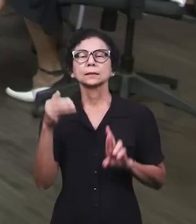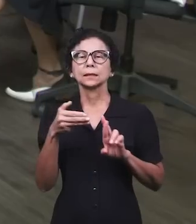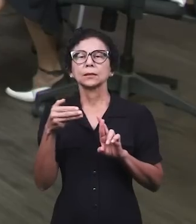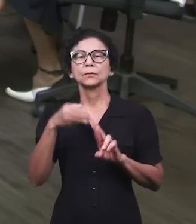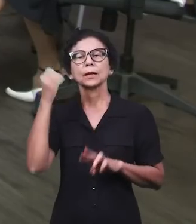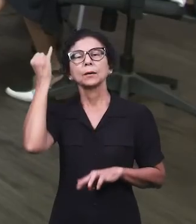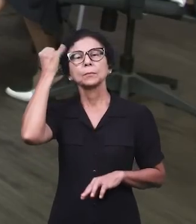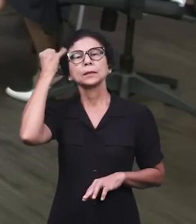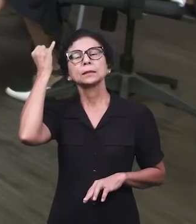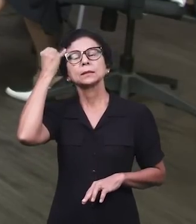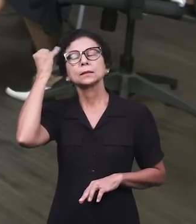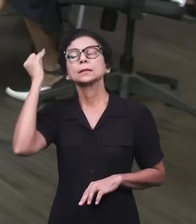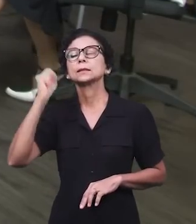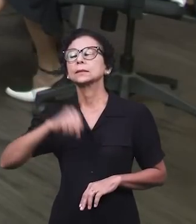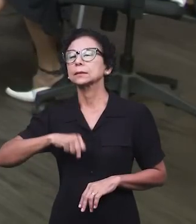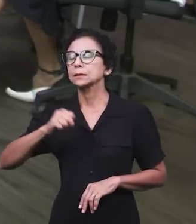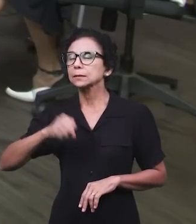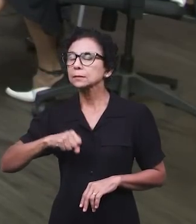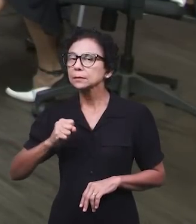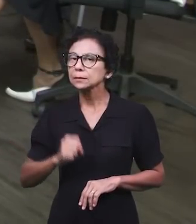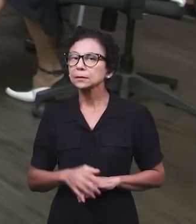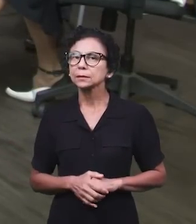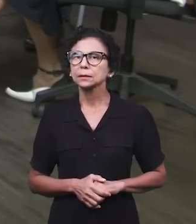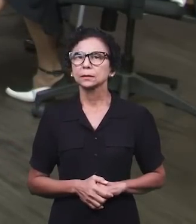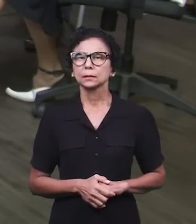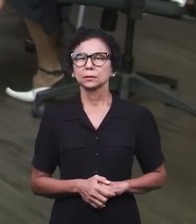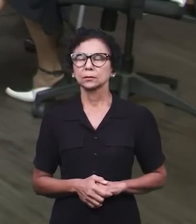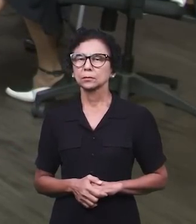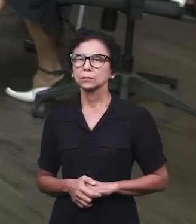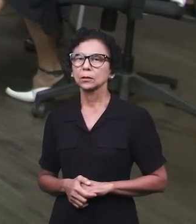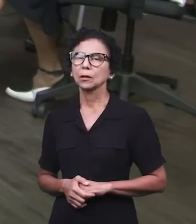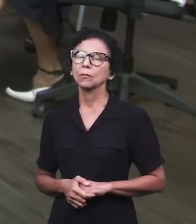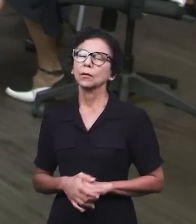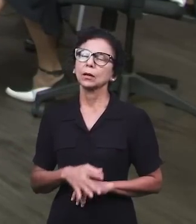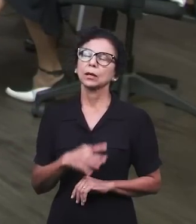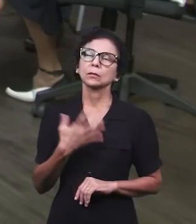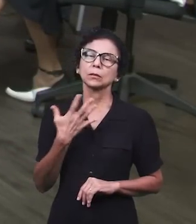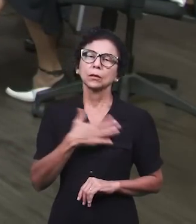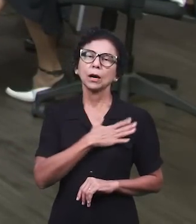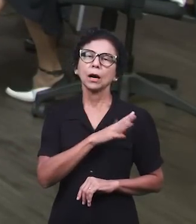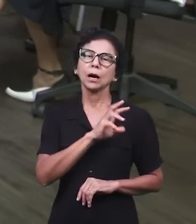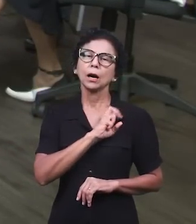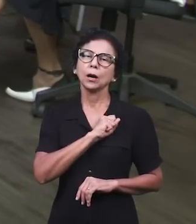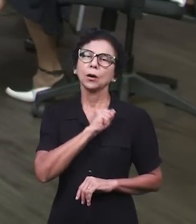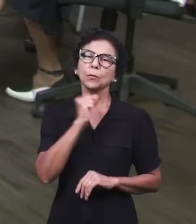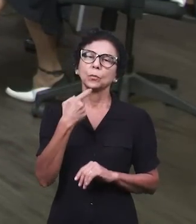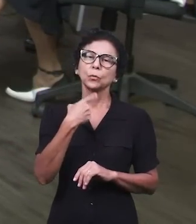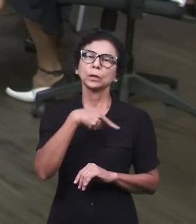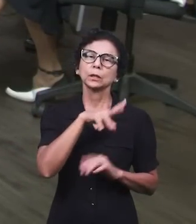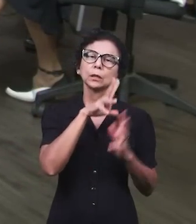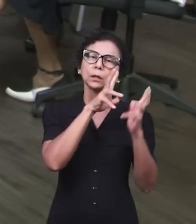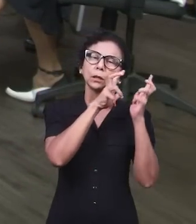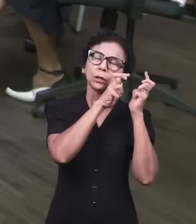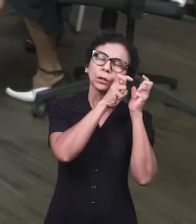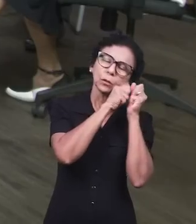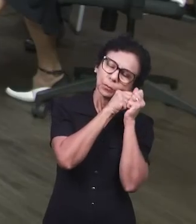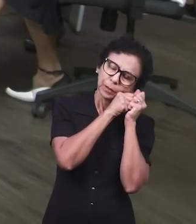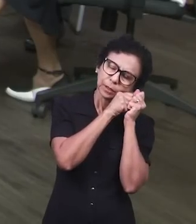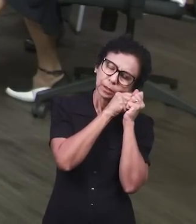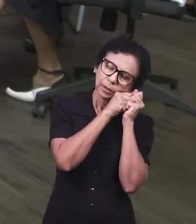Correto. Ou seja, não ames o sono para que não empobreças. Então a Bíblia está dizendo para a gente não ser